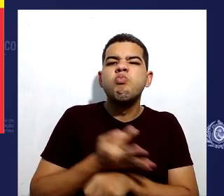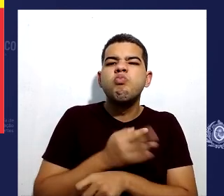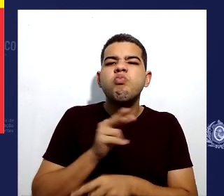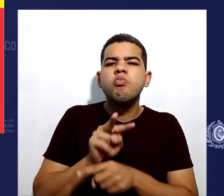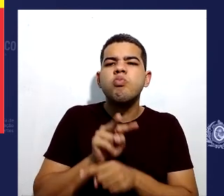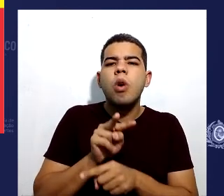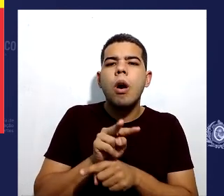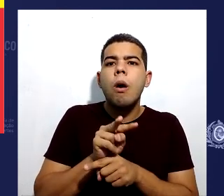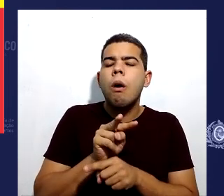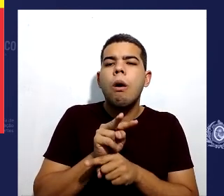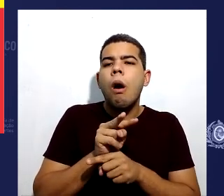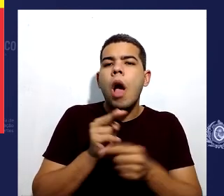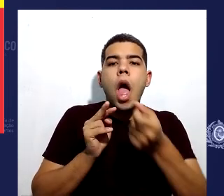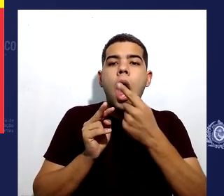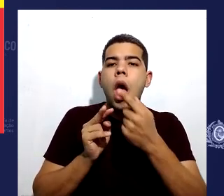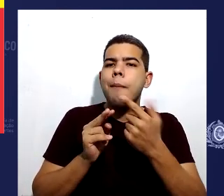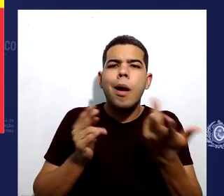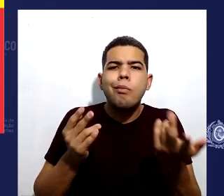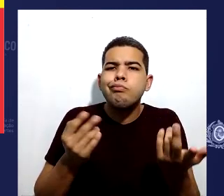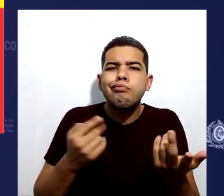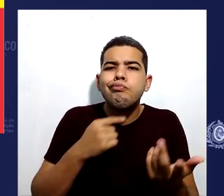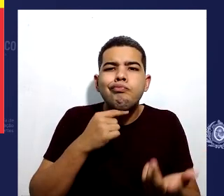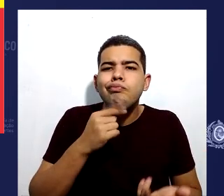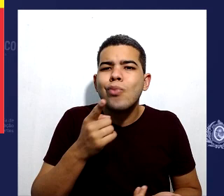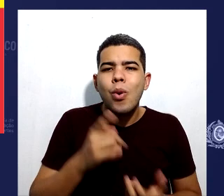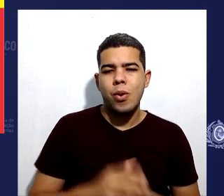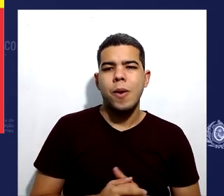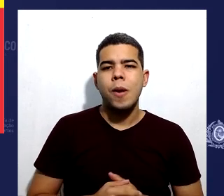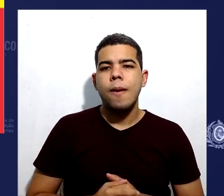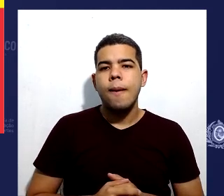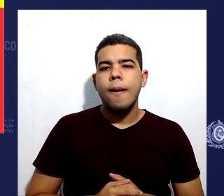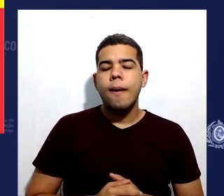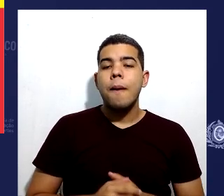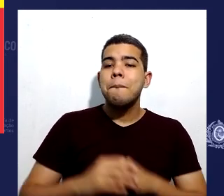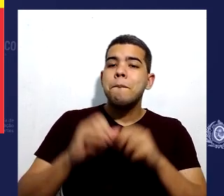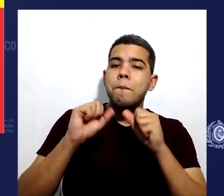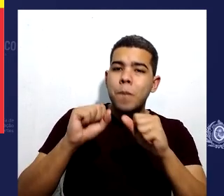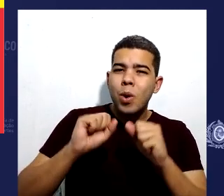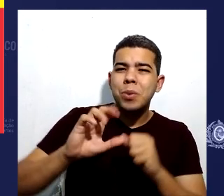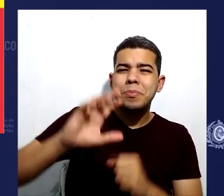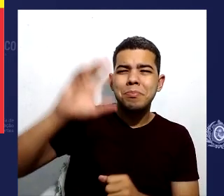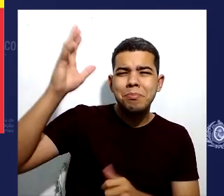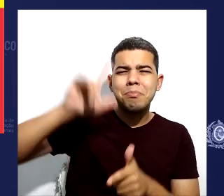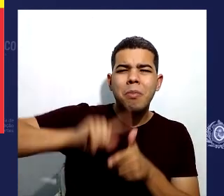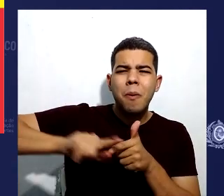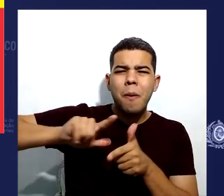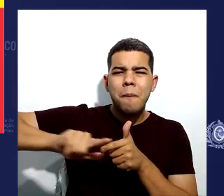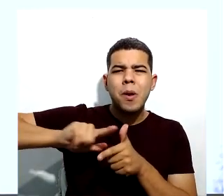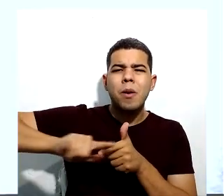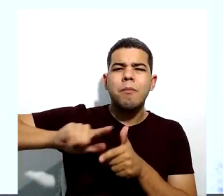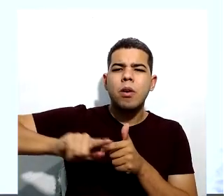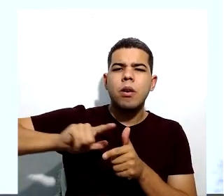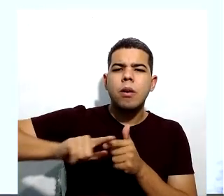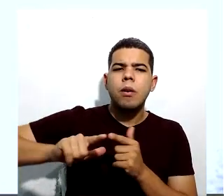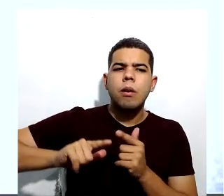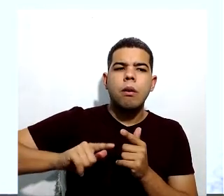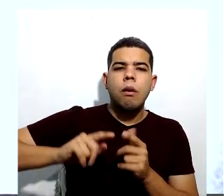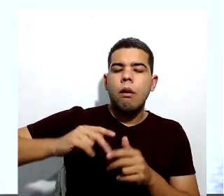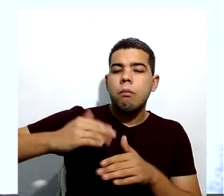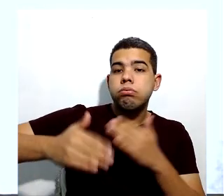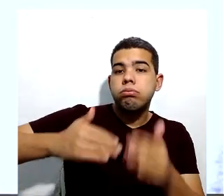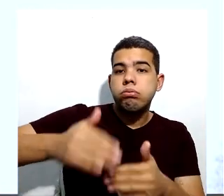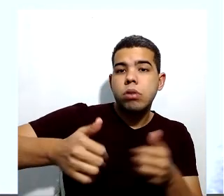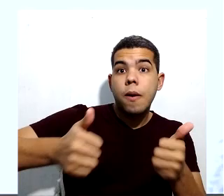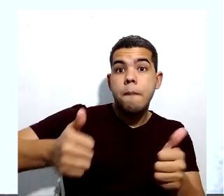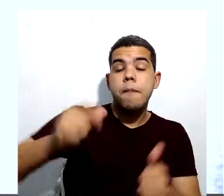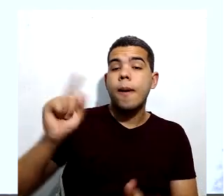pode prejudicar a eficácia de tratamentos no caso de infecções futuras.